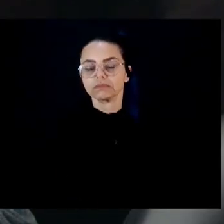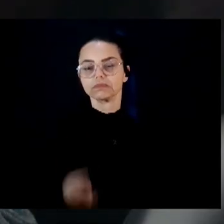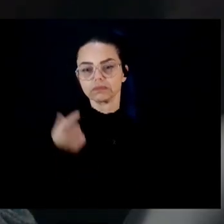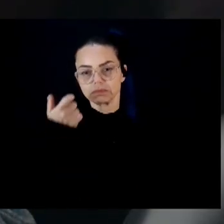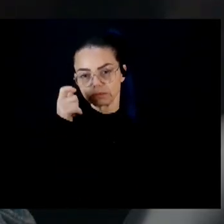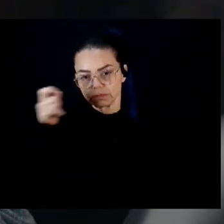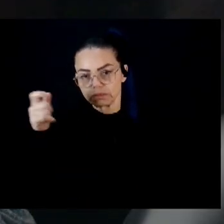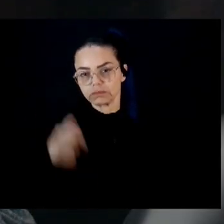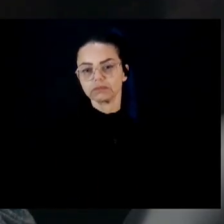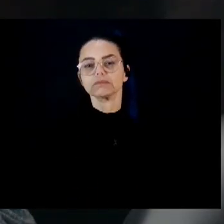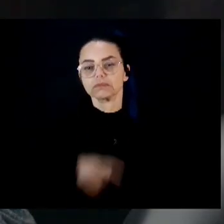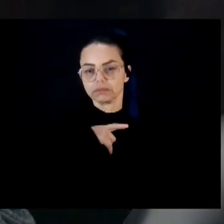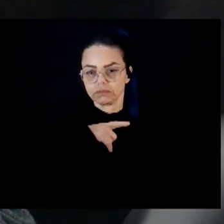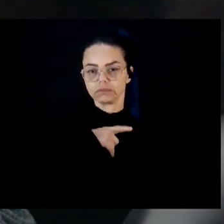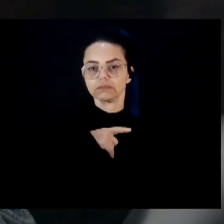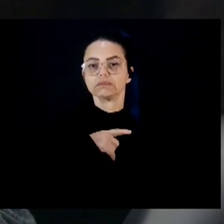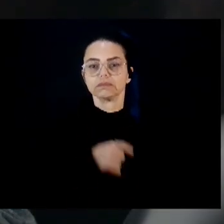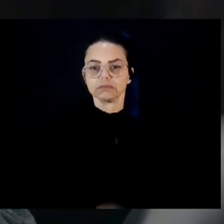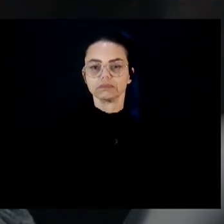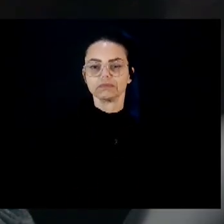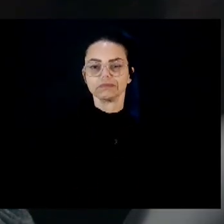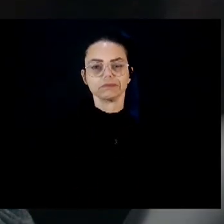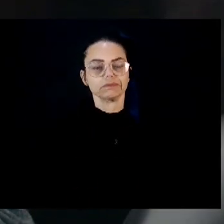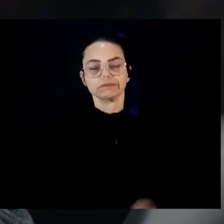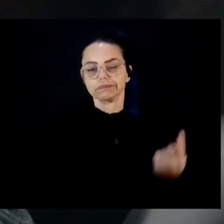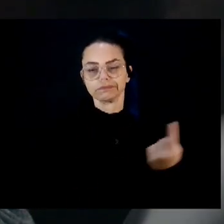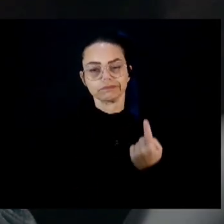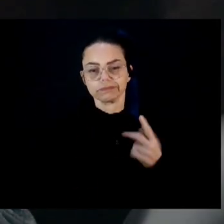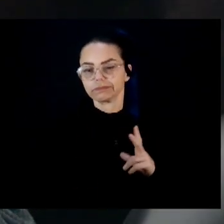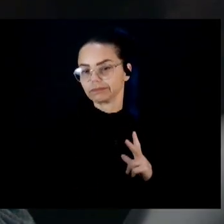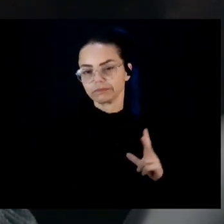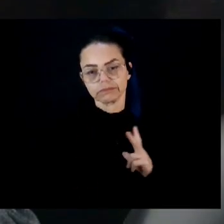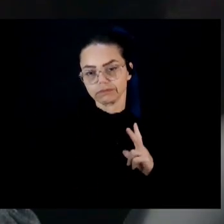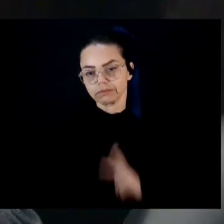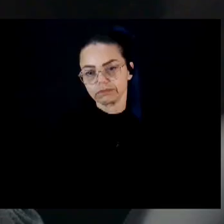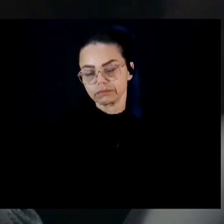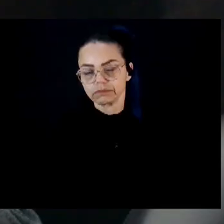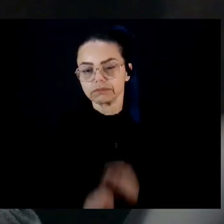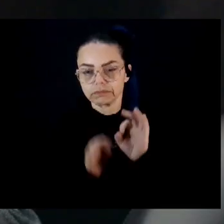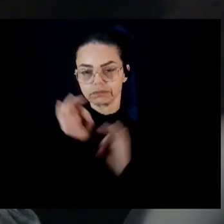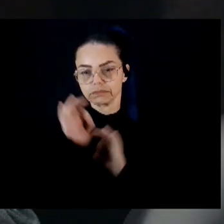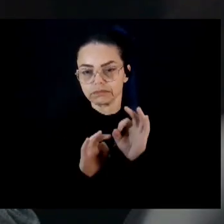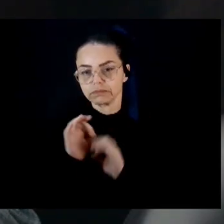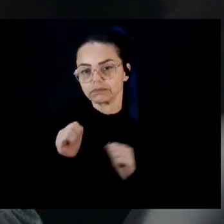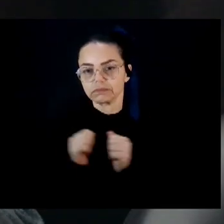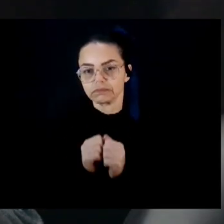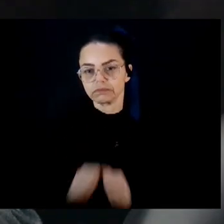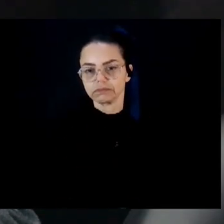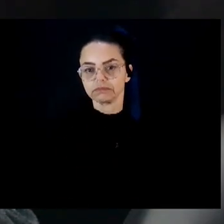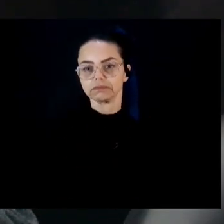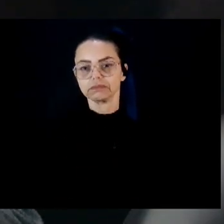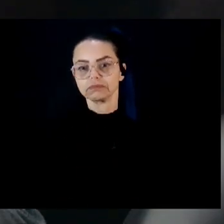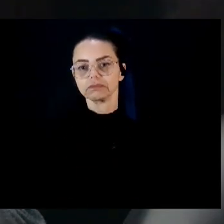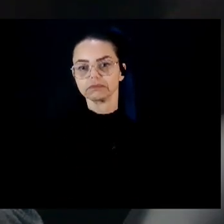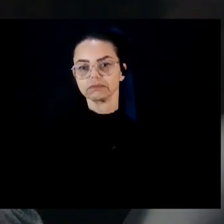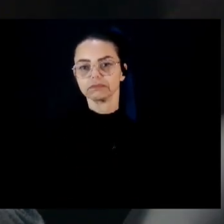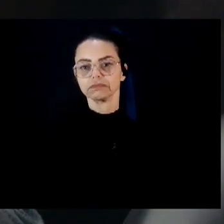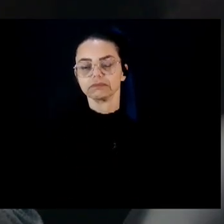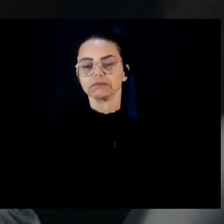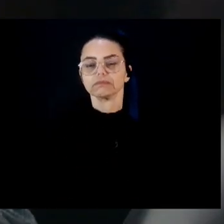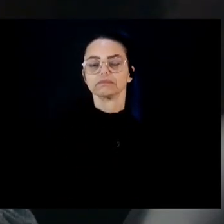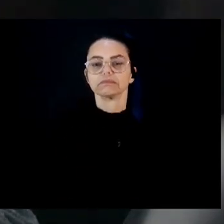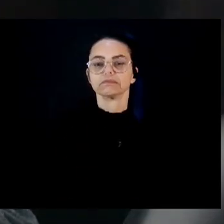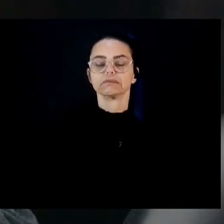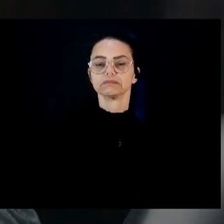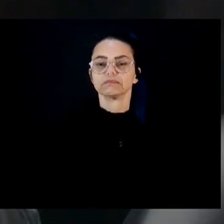mas tem que ser extremamente individualizado. Eu acho que a organização junto com... Eu brinco aqui no consultório, eu sou um especialista em